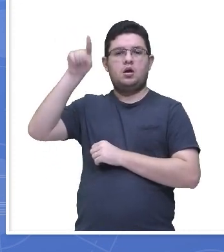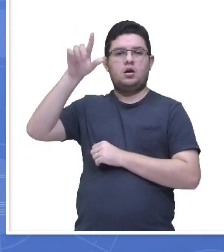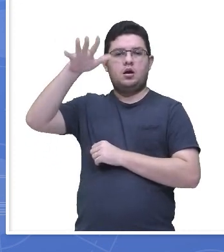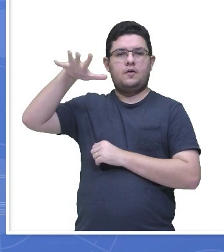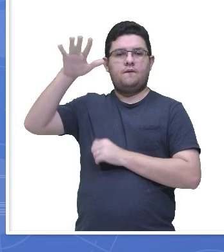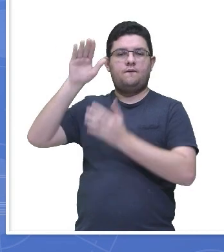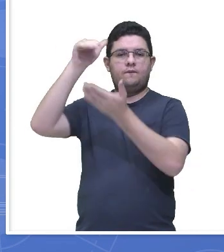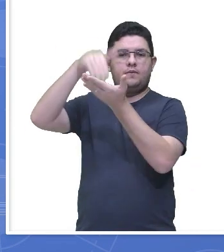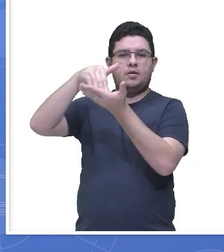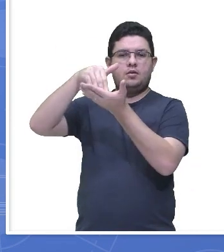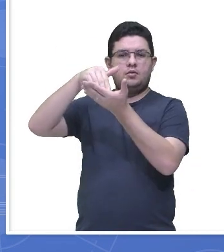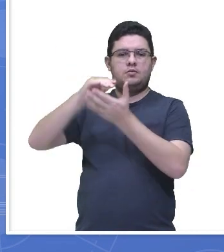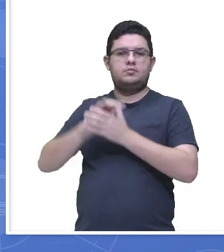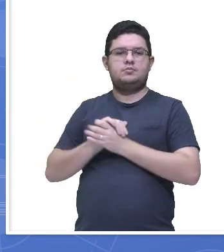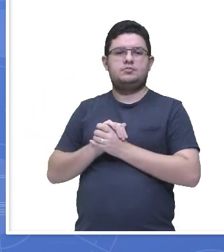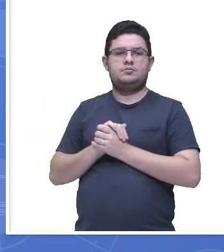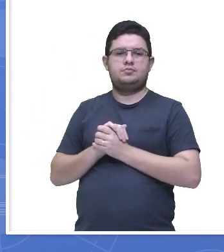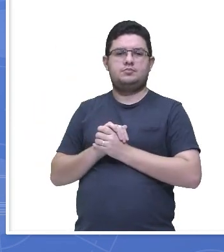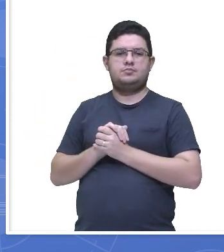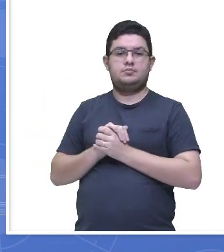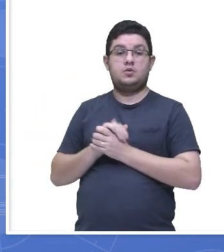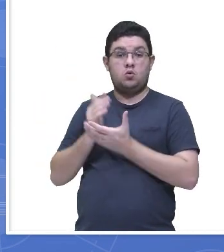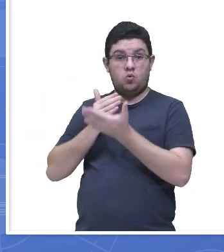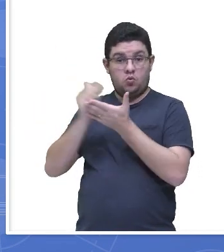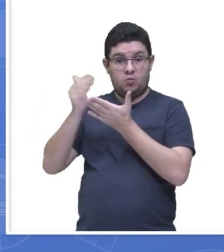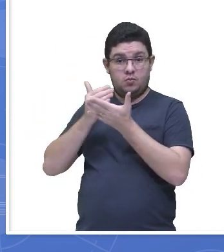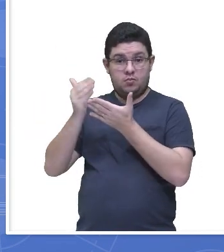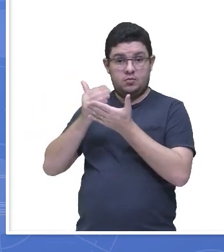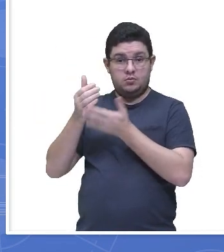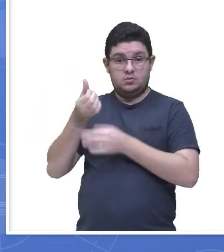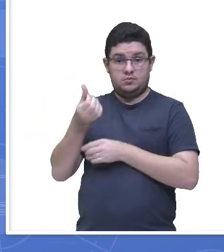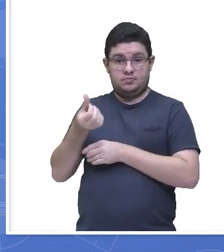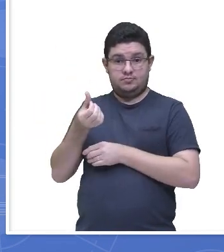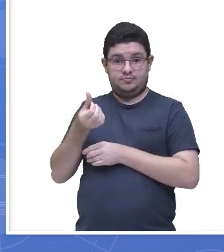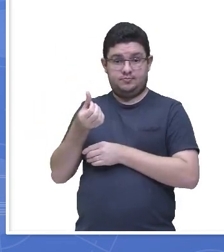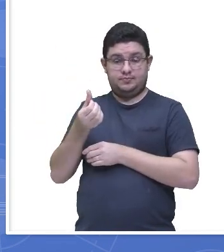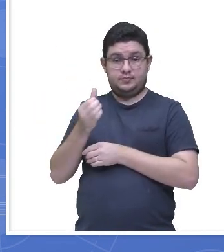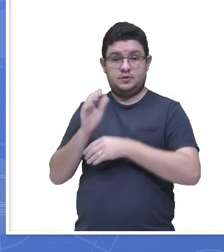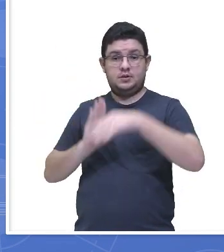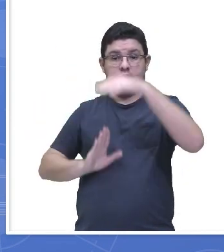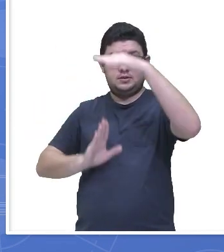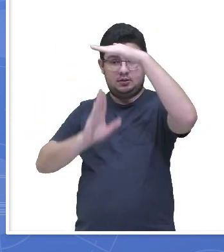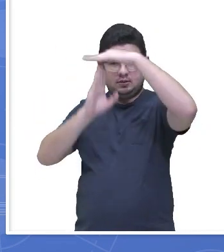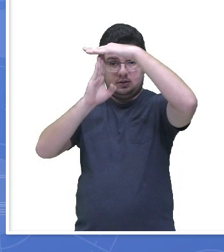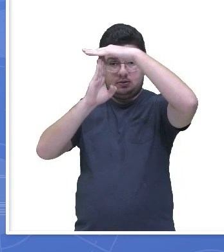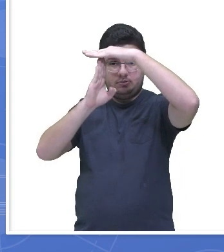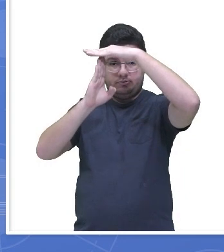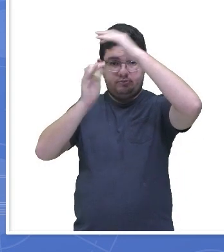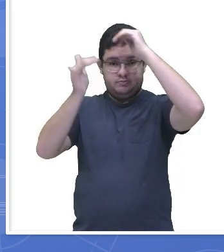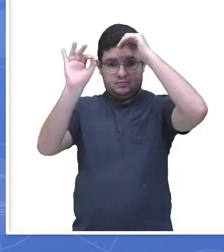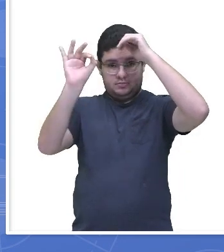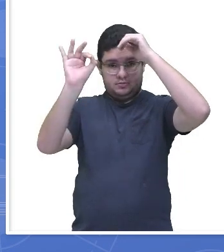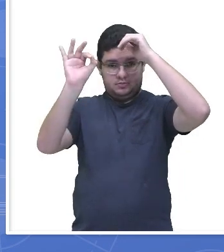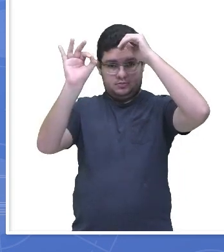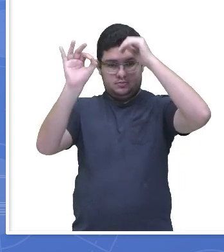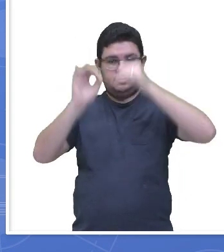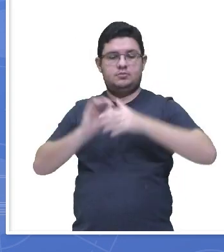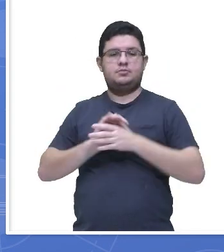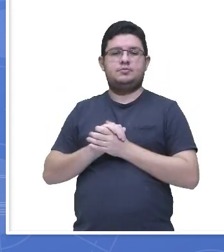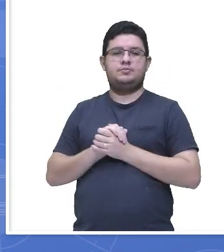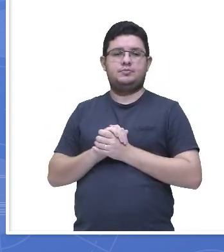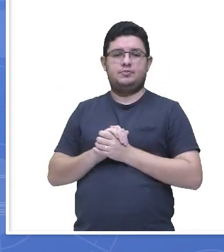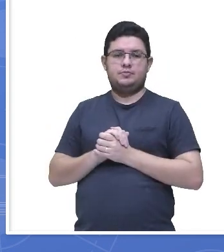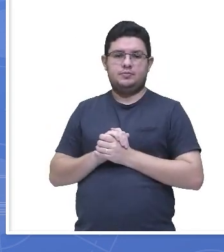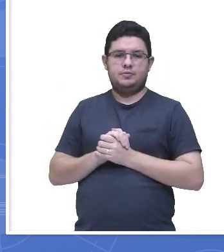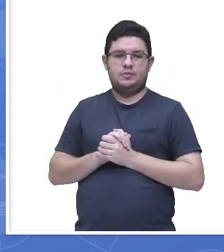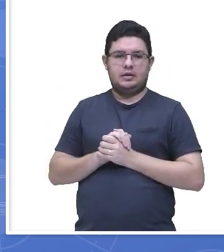Ele saiu daqui do 6, ó, e chegou bem aqui no 10, né, no eixo do espaço. Então, por isso que eu coloco aqui,